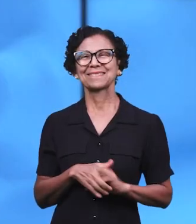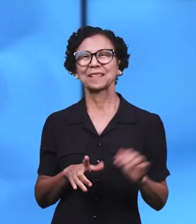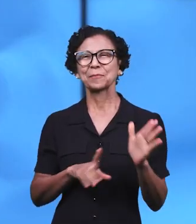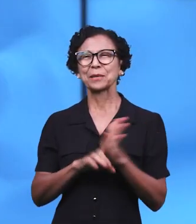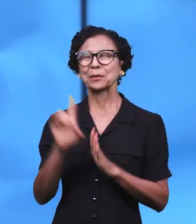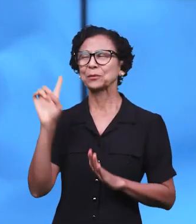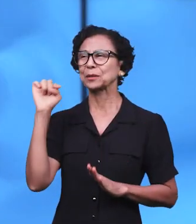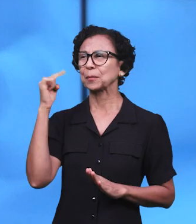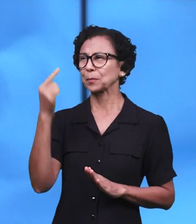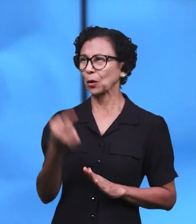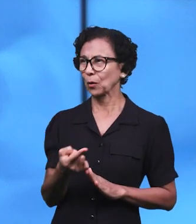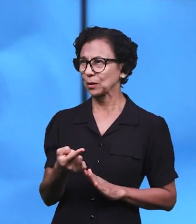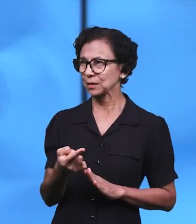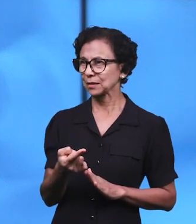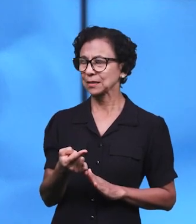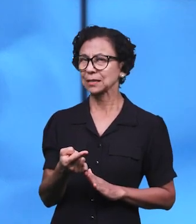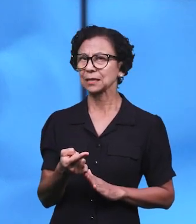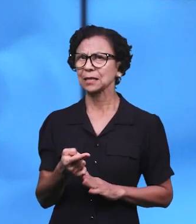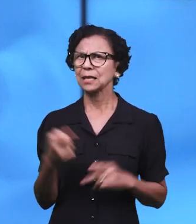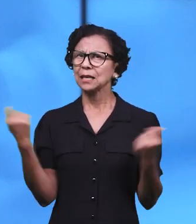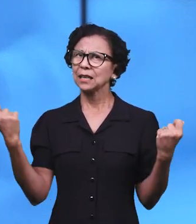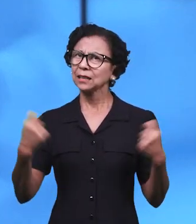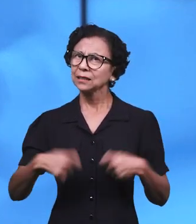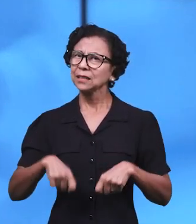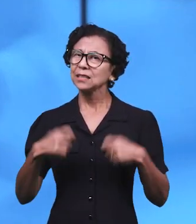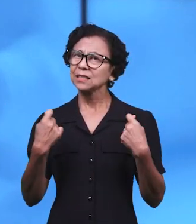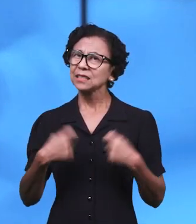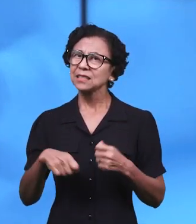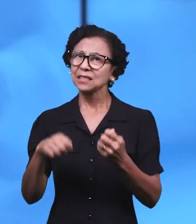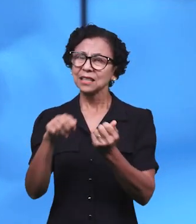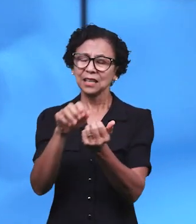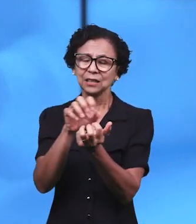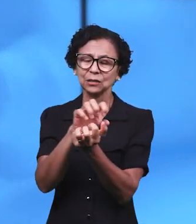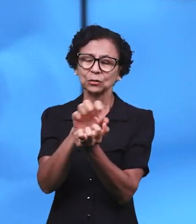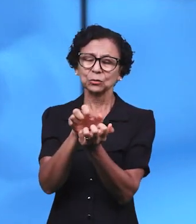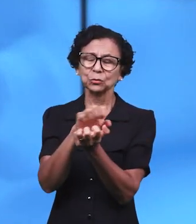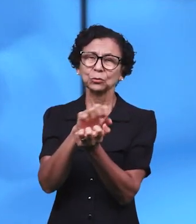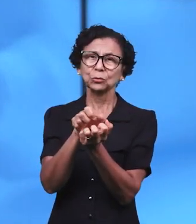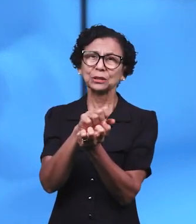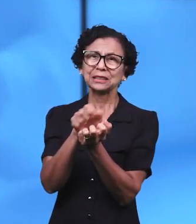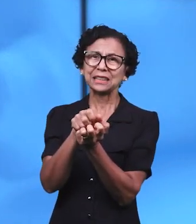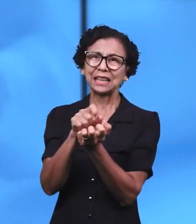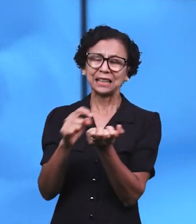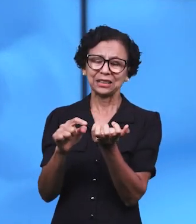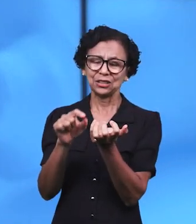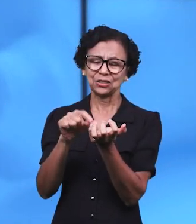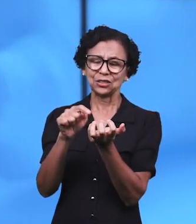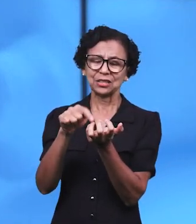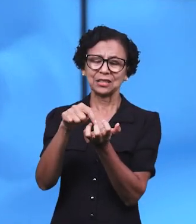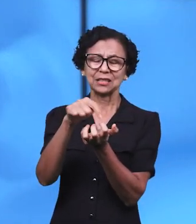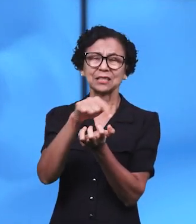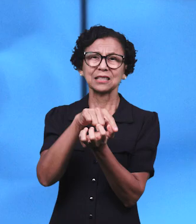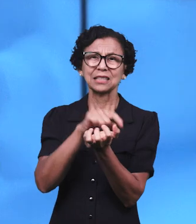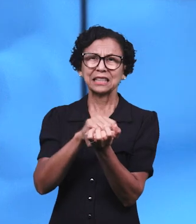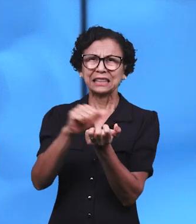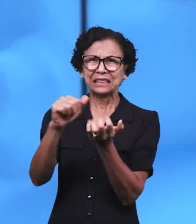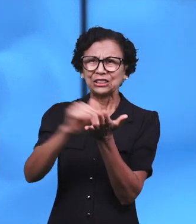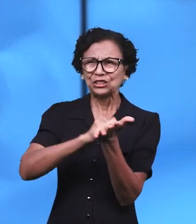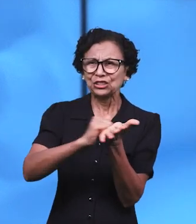mundo faz, né? É necessário sempre desgastar os dentes? Porque a gente vê aí na